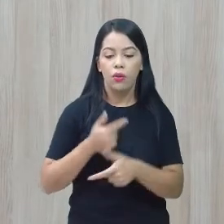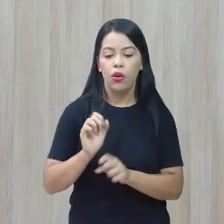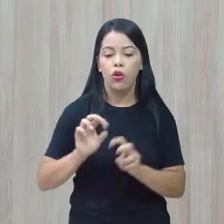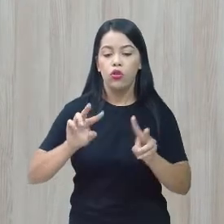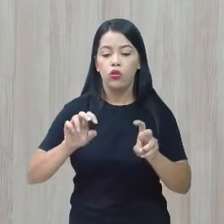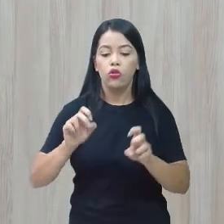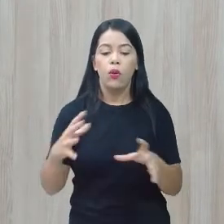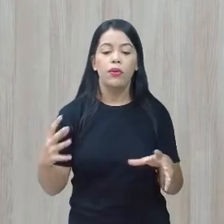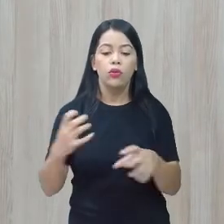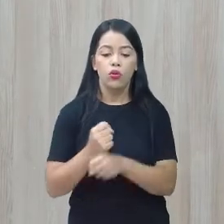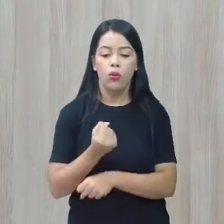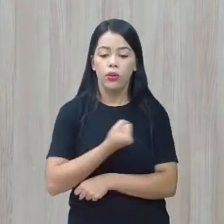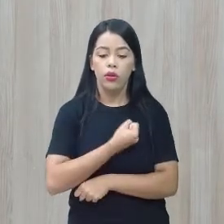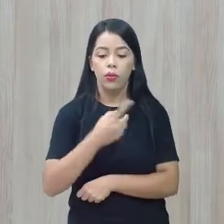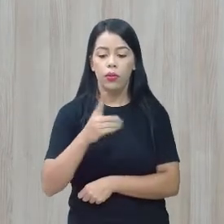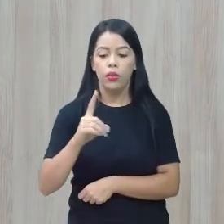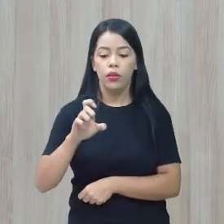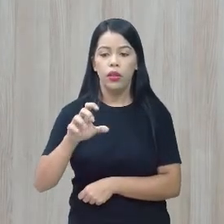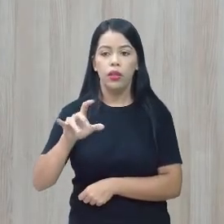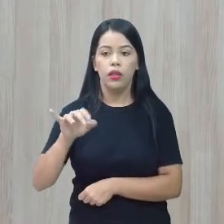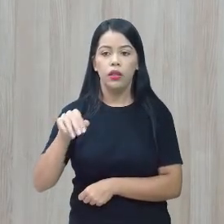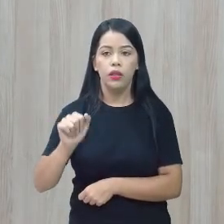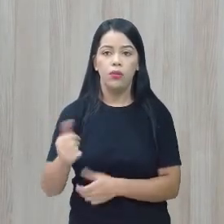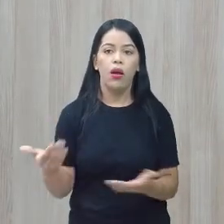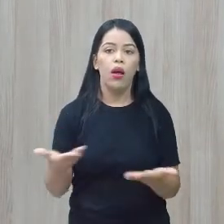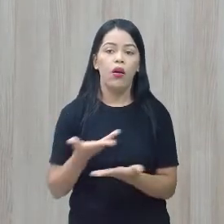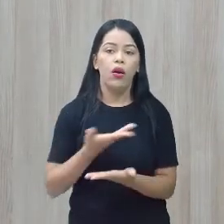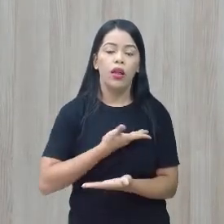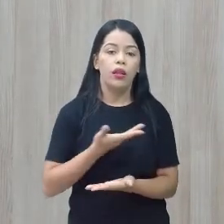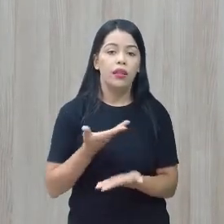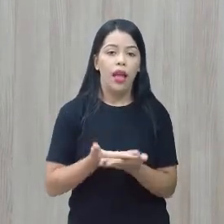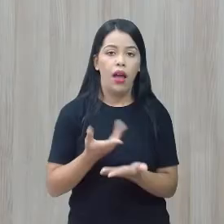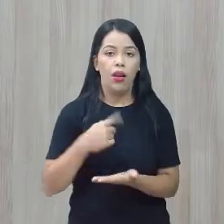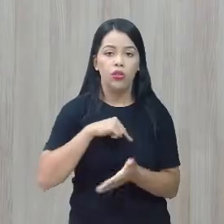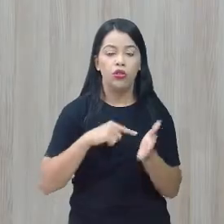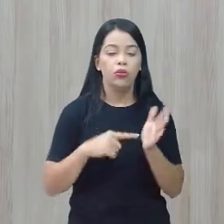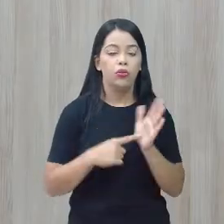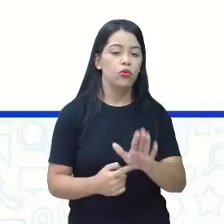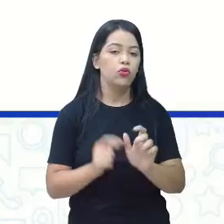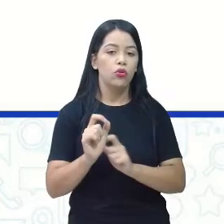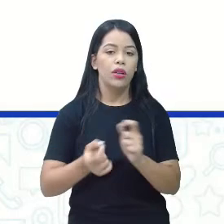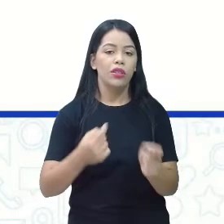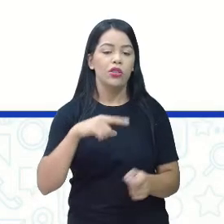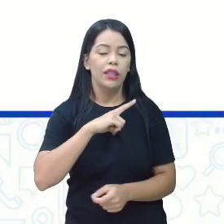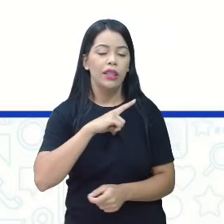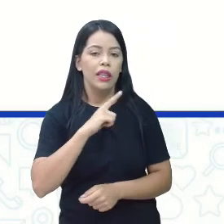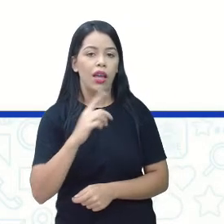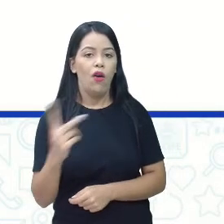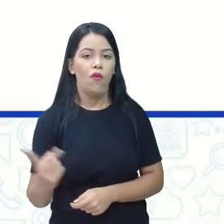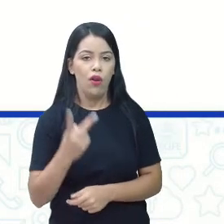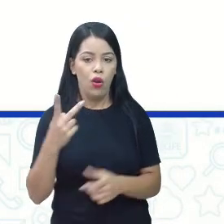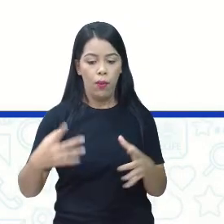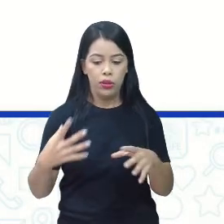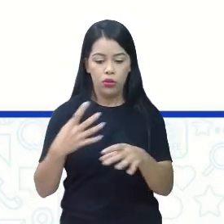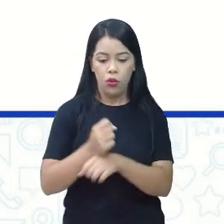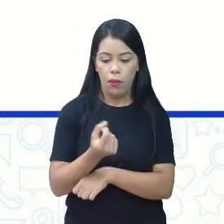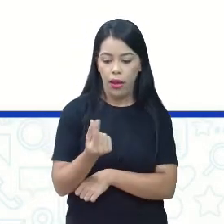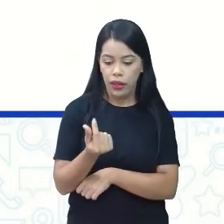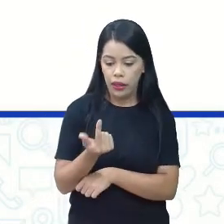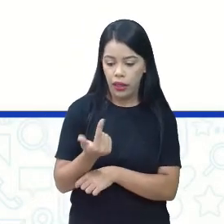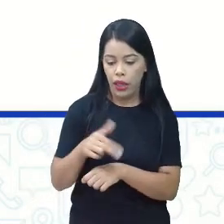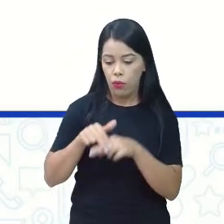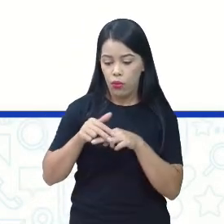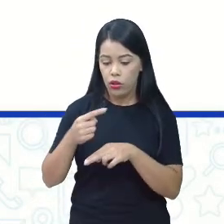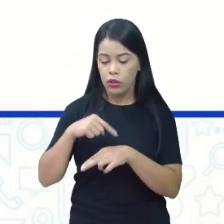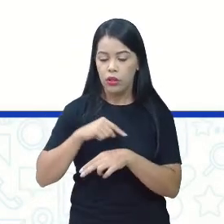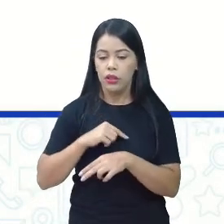decimais. Nessa aula, a gente mostrou que a gente tinha um valor a ser somado em dinheiro e para isso, para ter